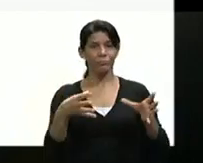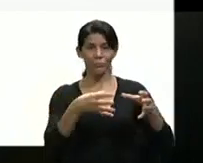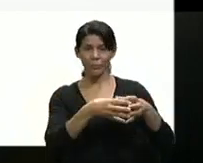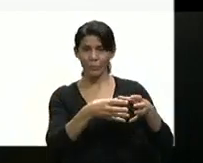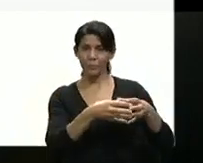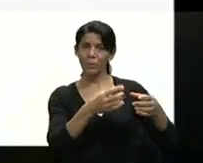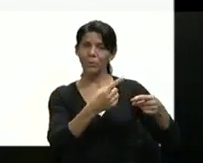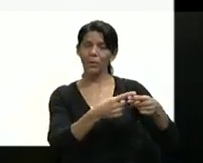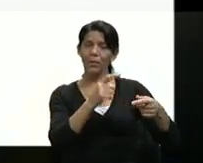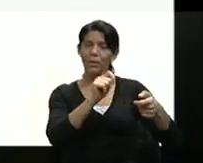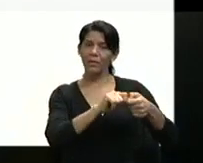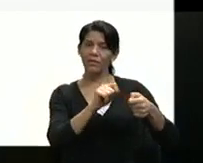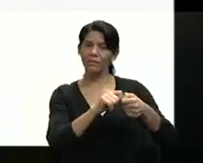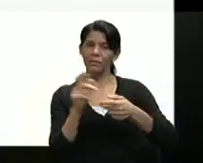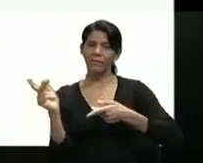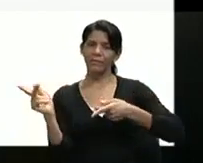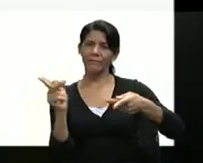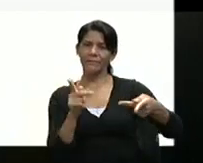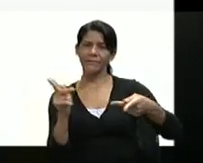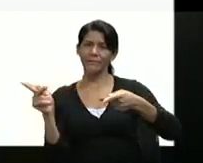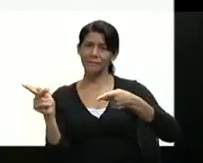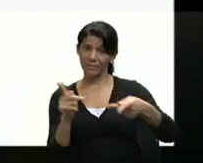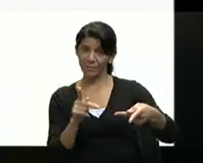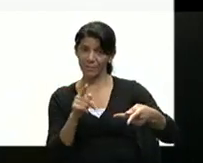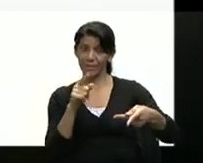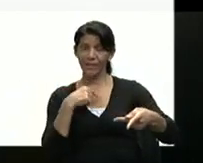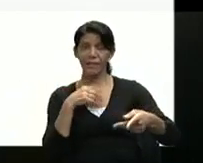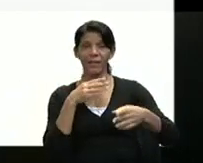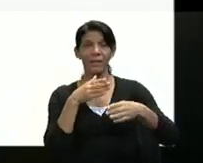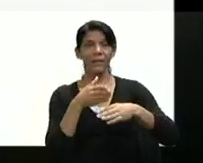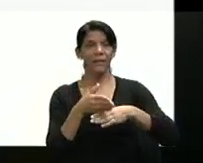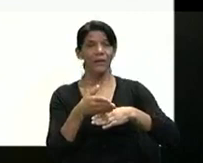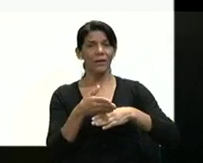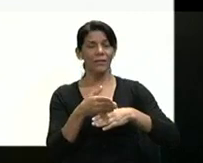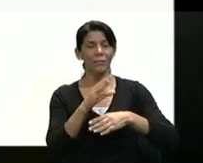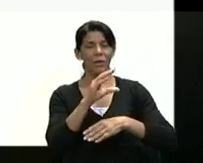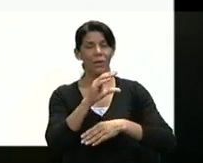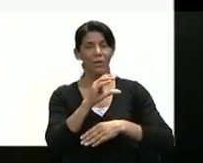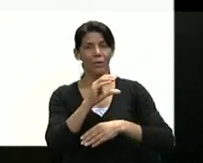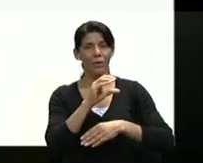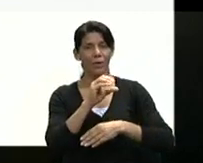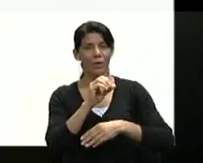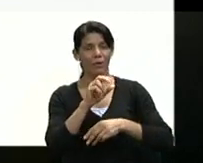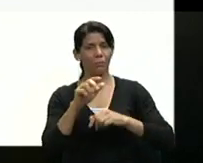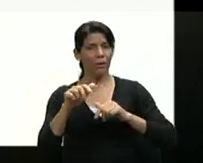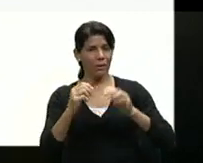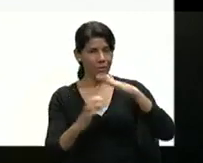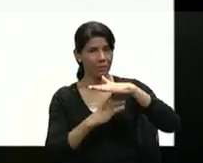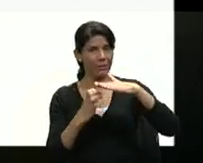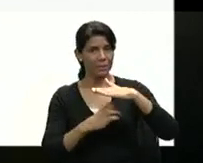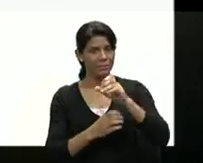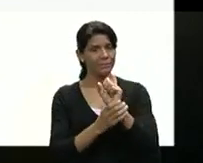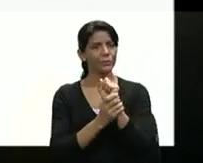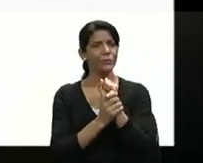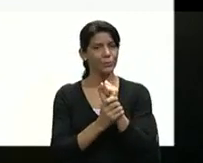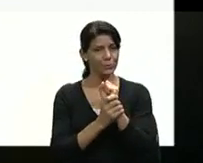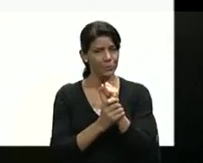uma vez que eles fizeram visita a uma operadora de seguros e